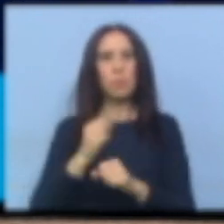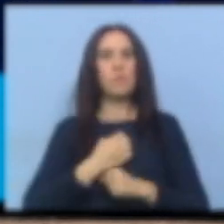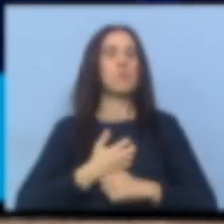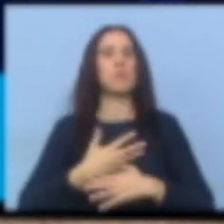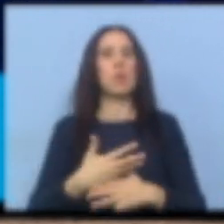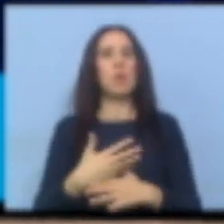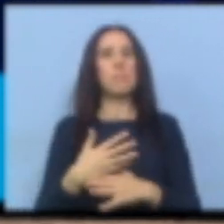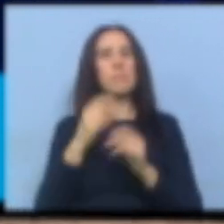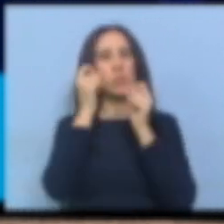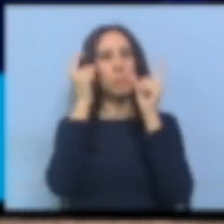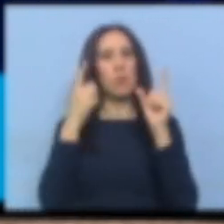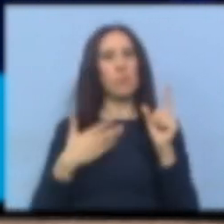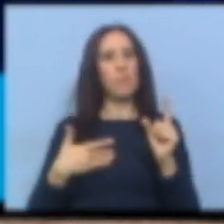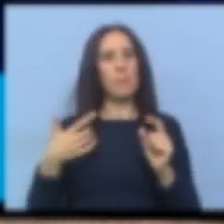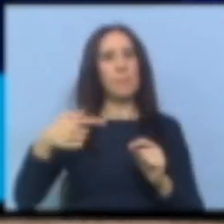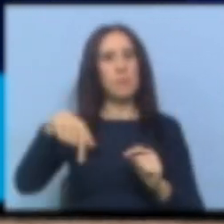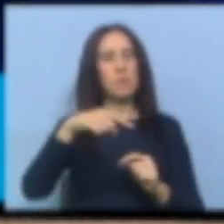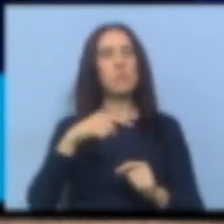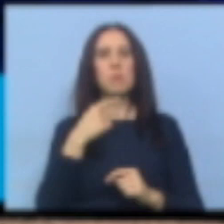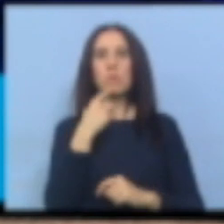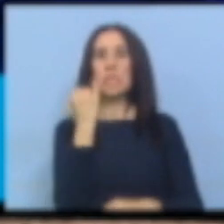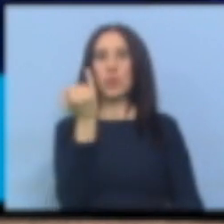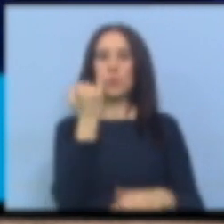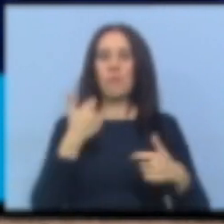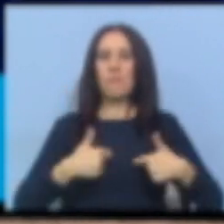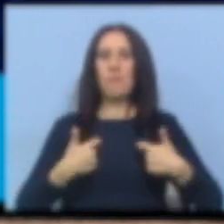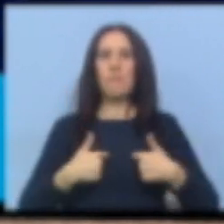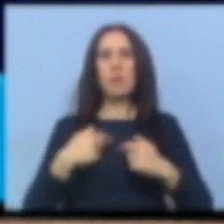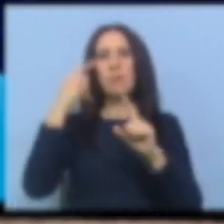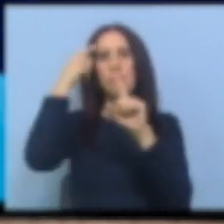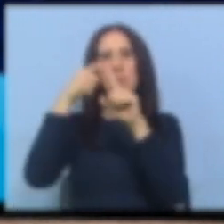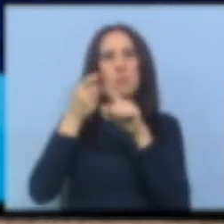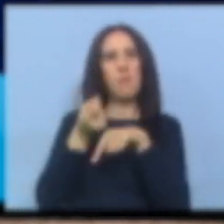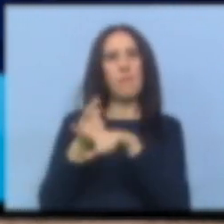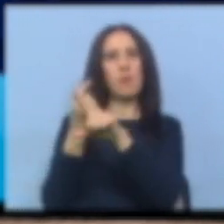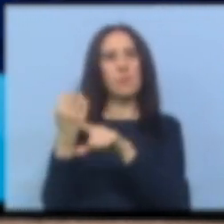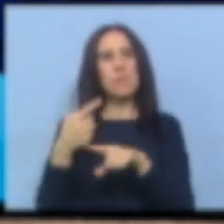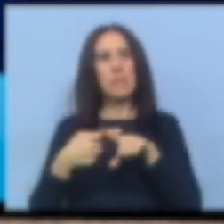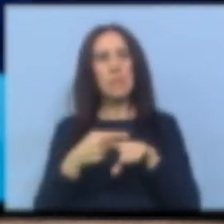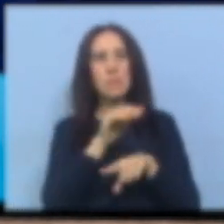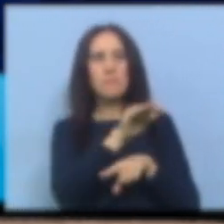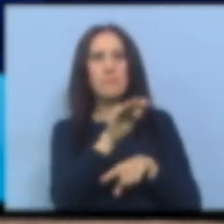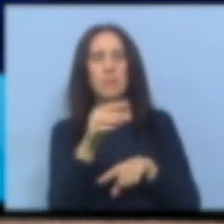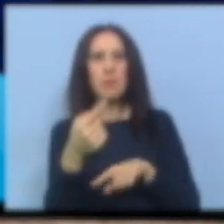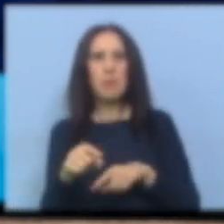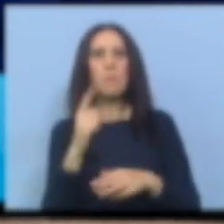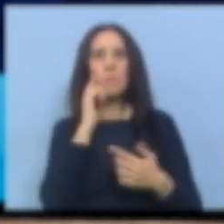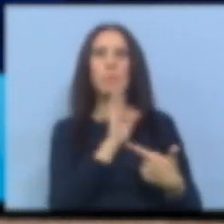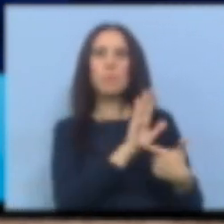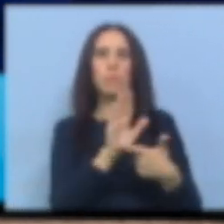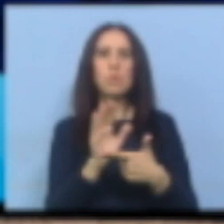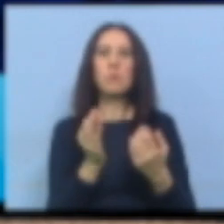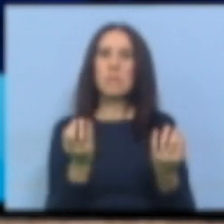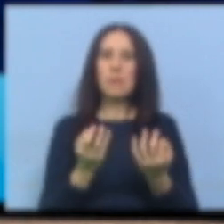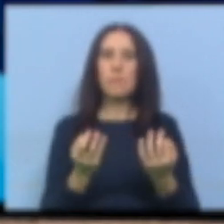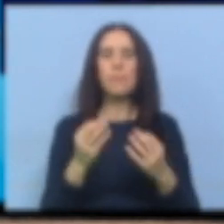mais despertas para isto, mas eu diria que o próprio Instituto terá a missão também de suscitar esse interesse, mostrando de